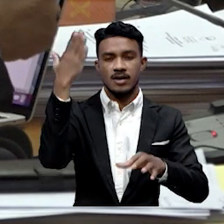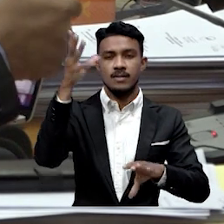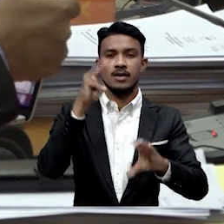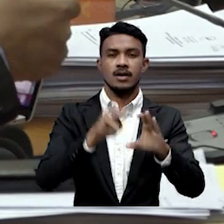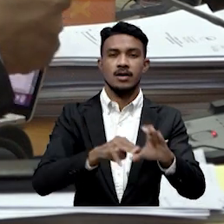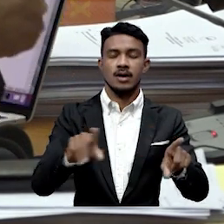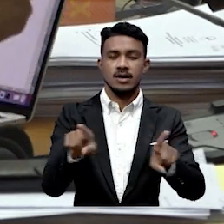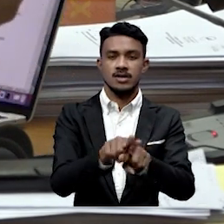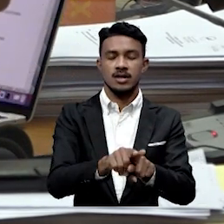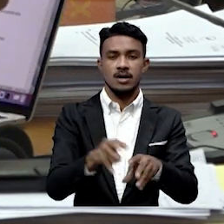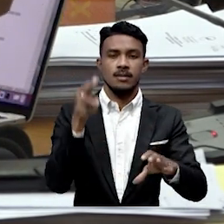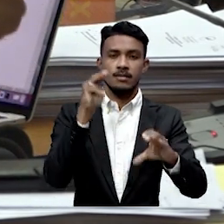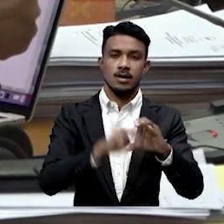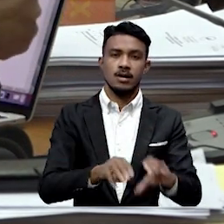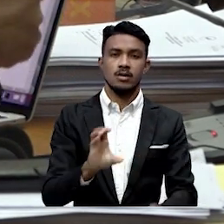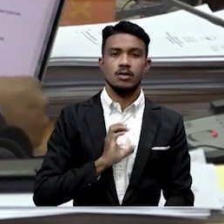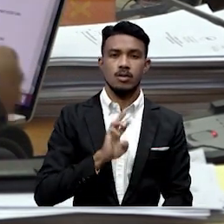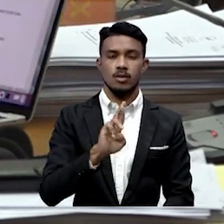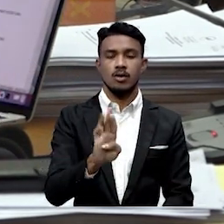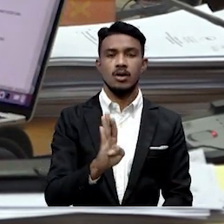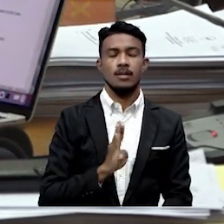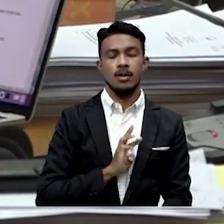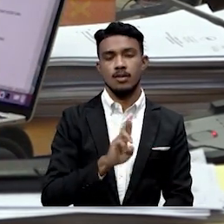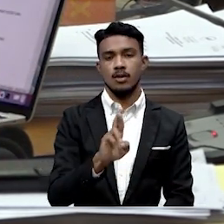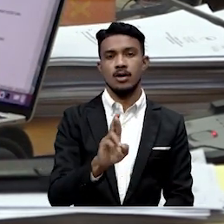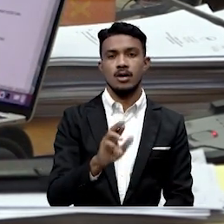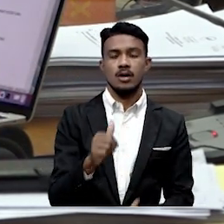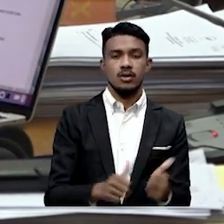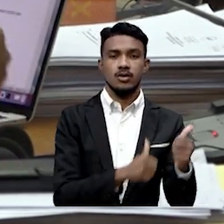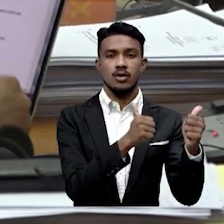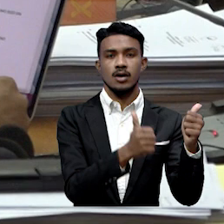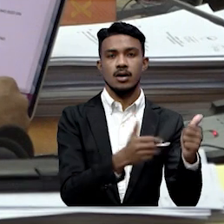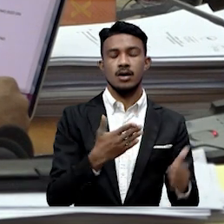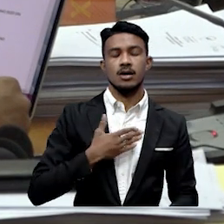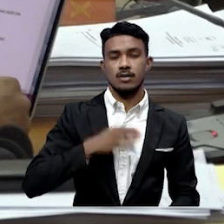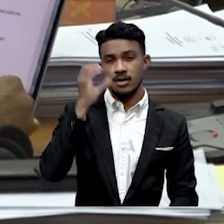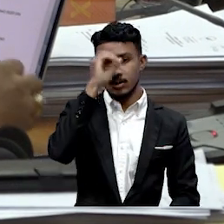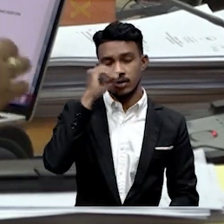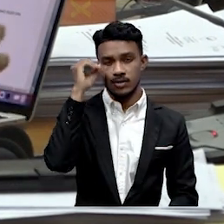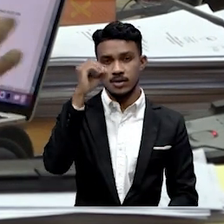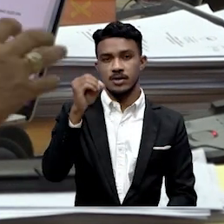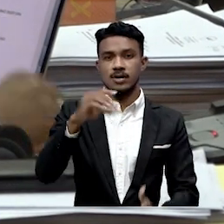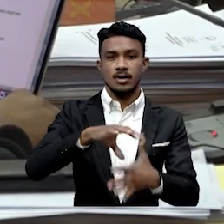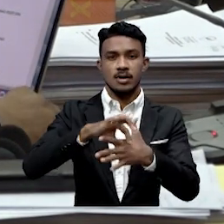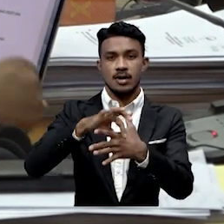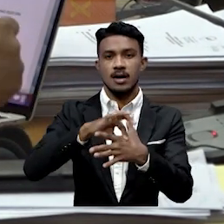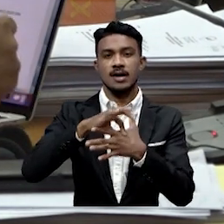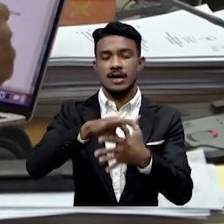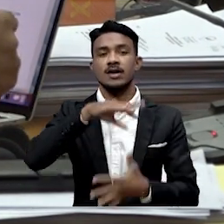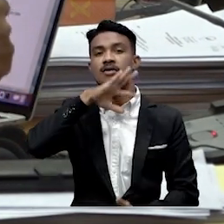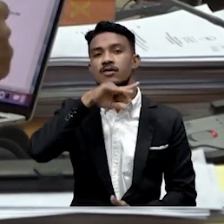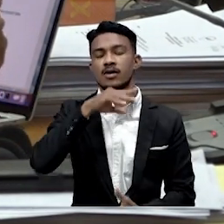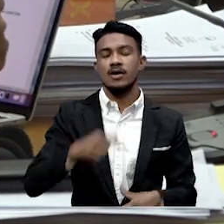iha mercado Comoro, iha moza Bebora. Tuir hau ne observação hau hare diretamente katak na am sir ne la iha iziene. Se